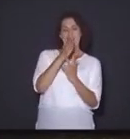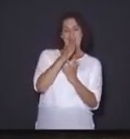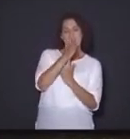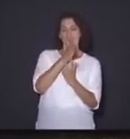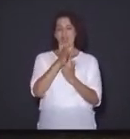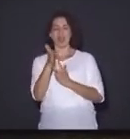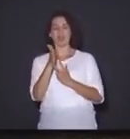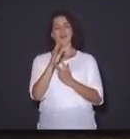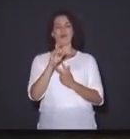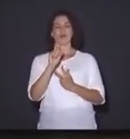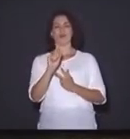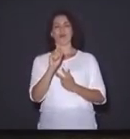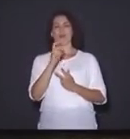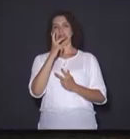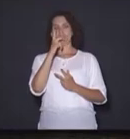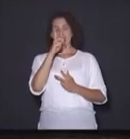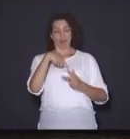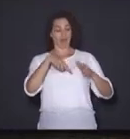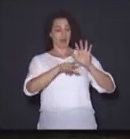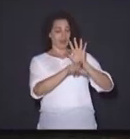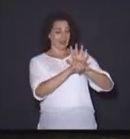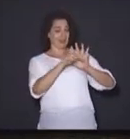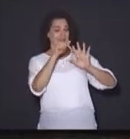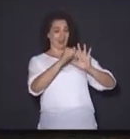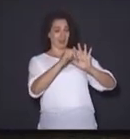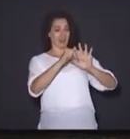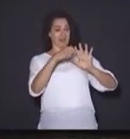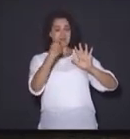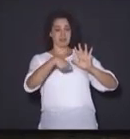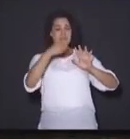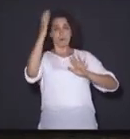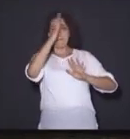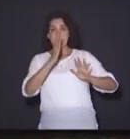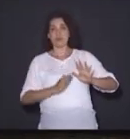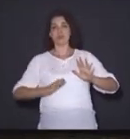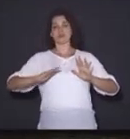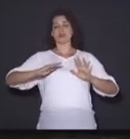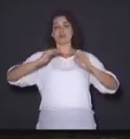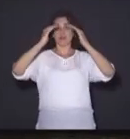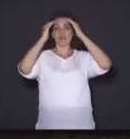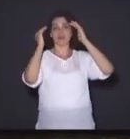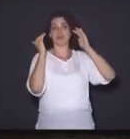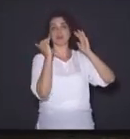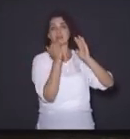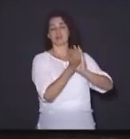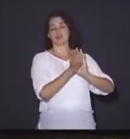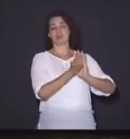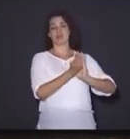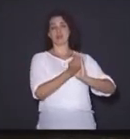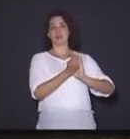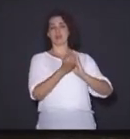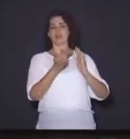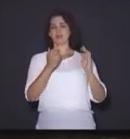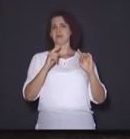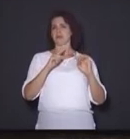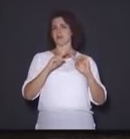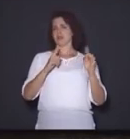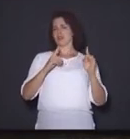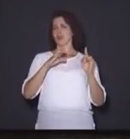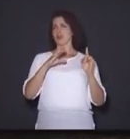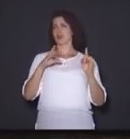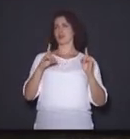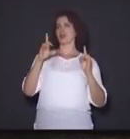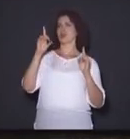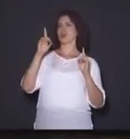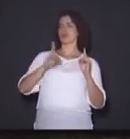algo que é um ordenamento legal para todo o brasil não é só para a população negra a um gestor ou uma gestora